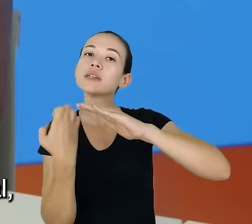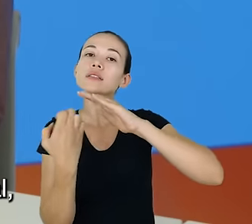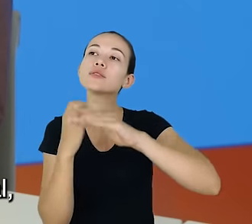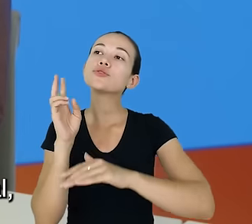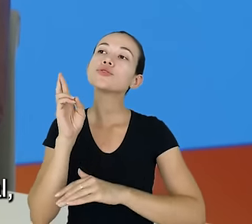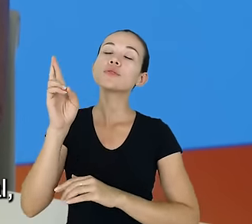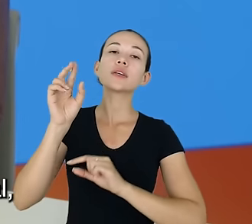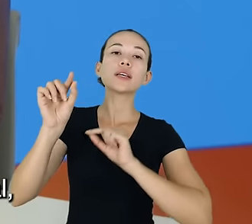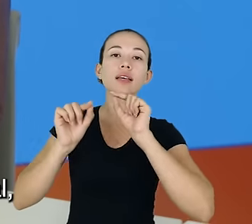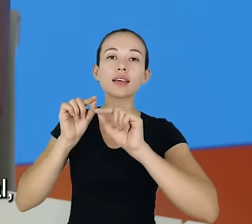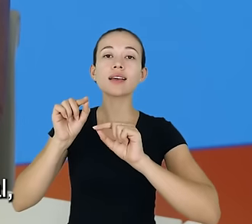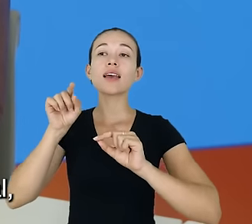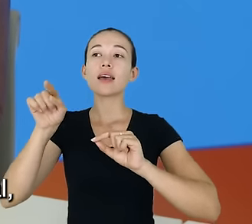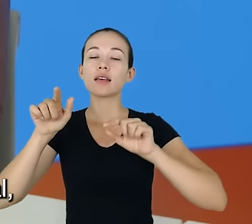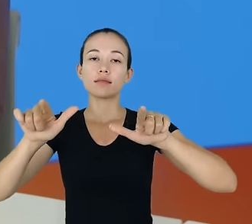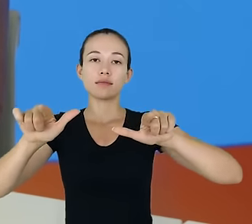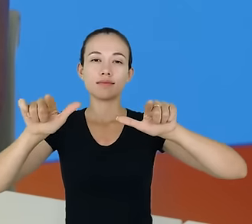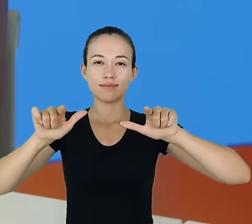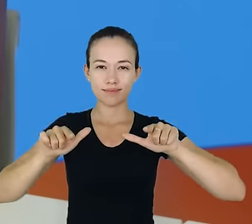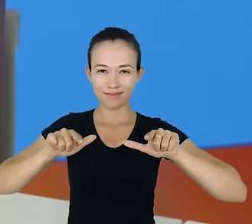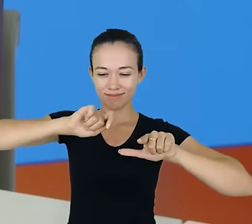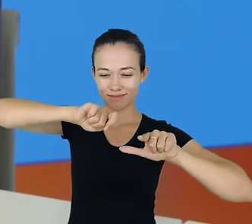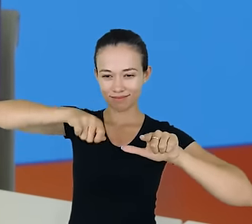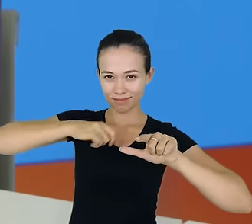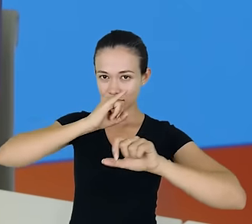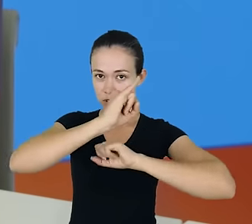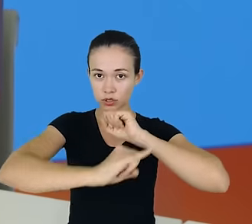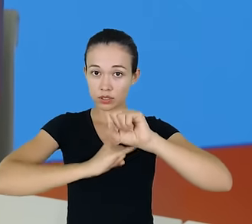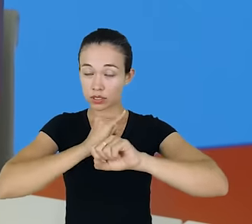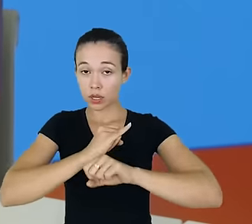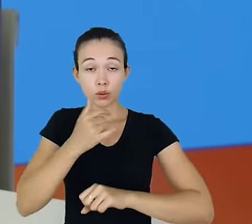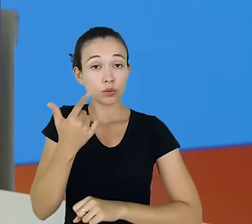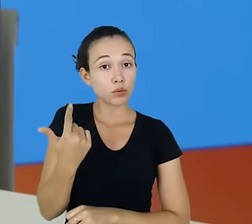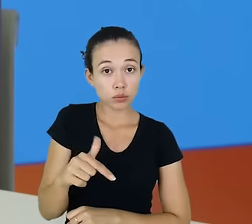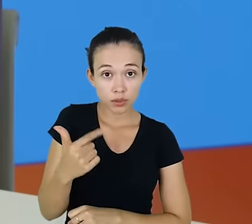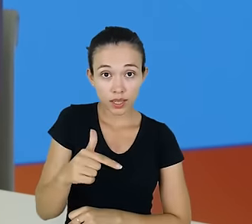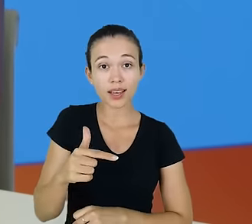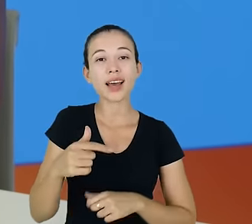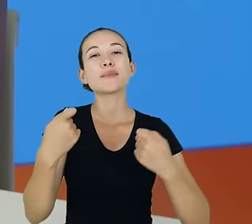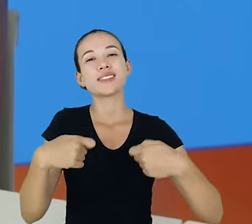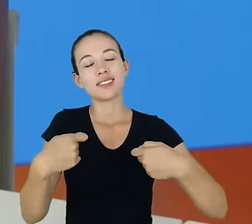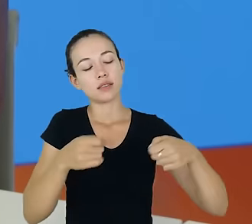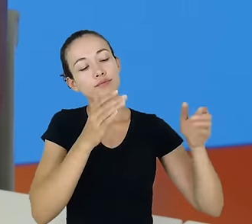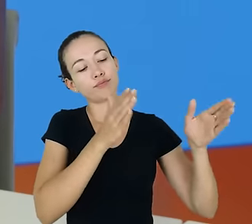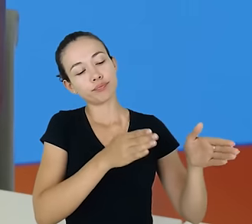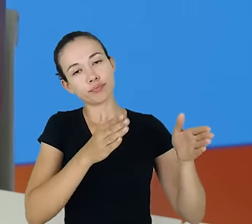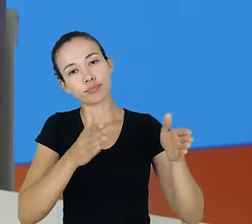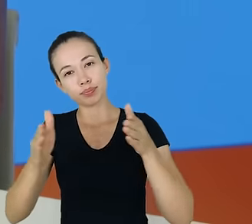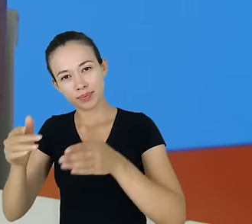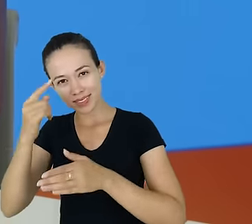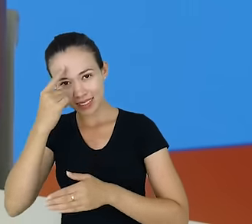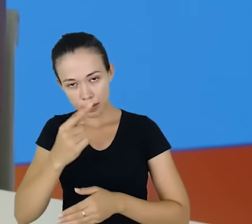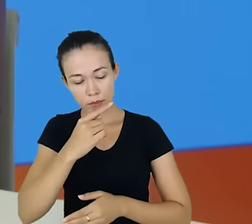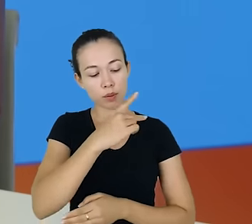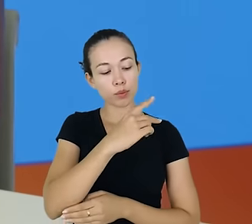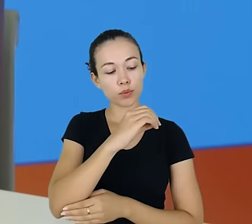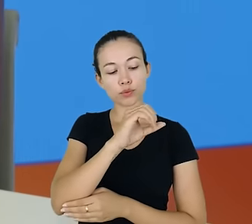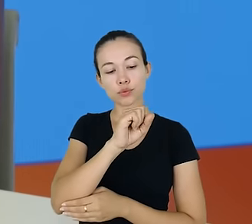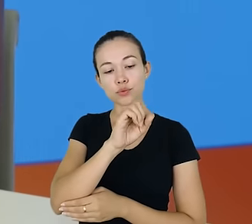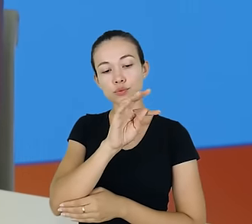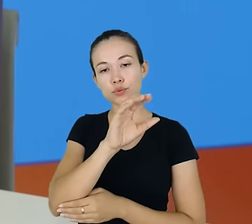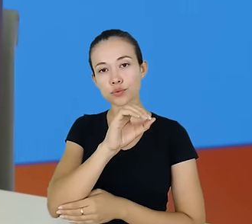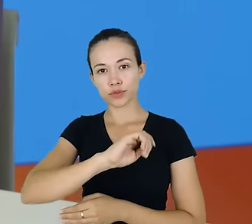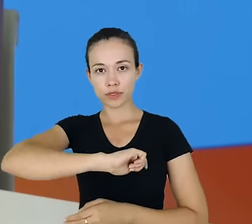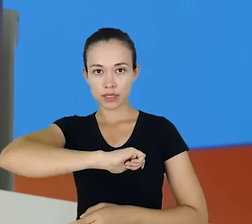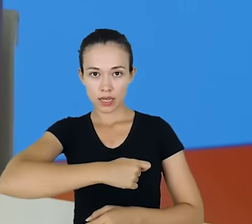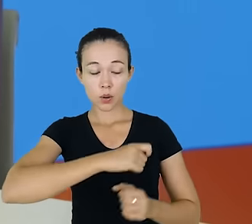caso ele não tenha certificado digital ele vai ter que fazer os toda aquela sequência então conseguir a senha do impsto fiscal aí faz